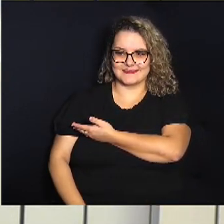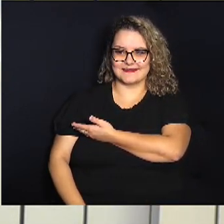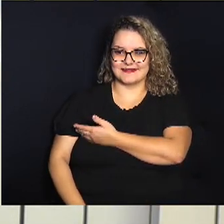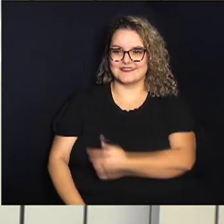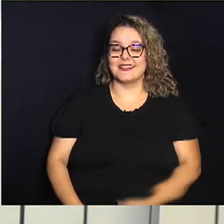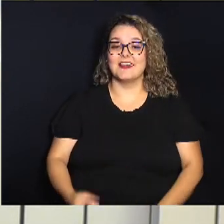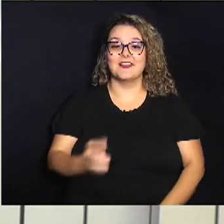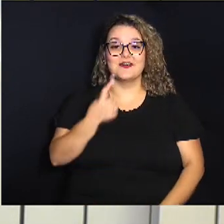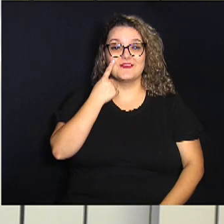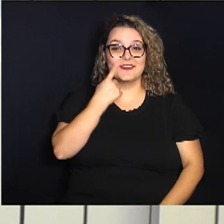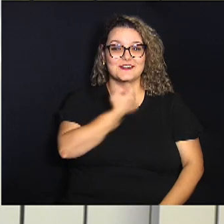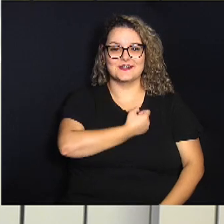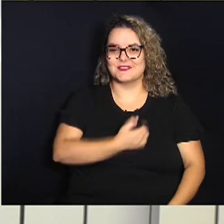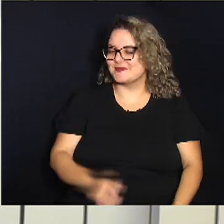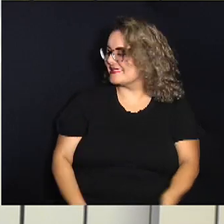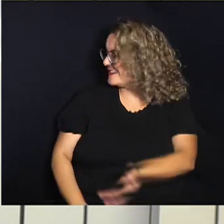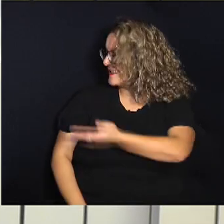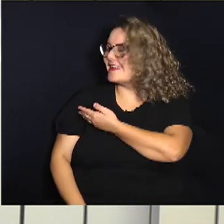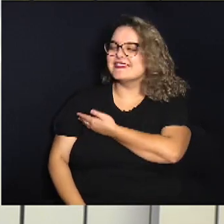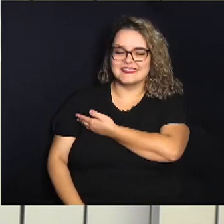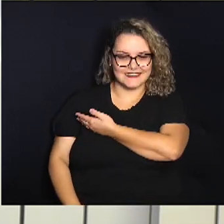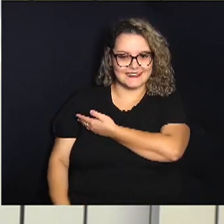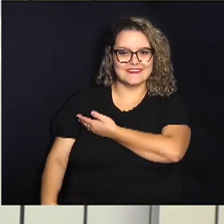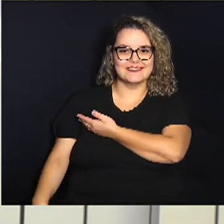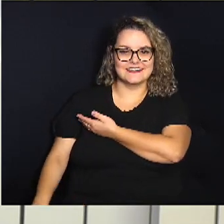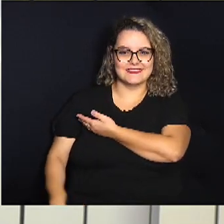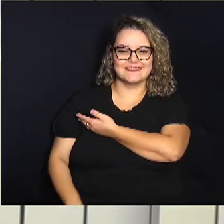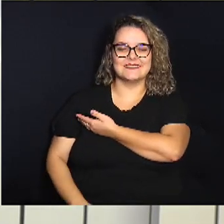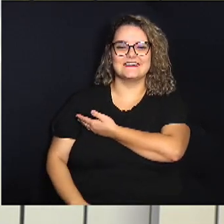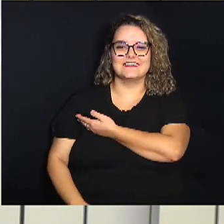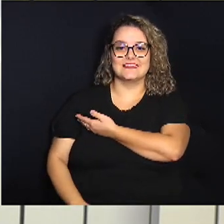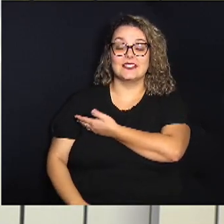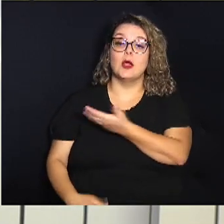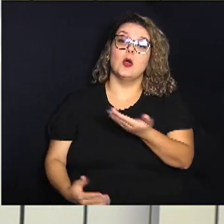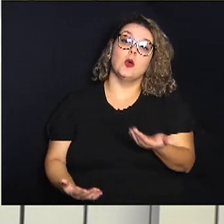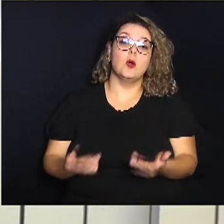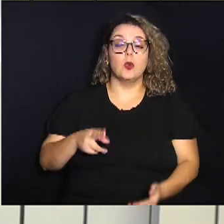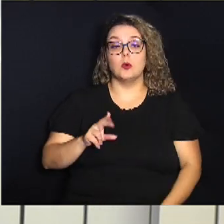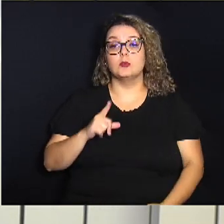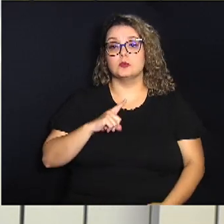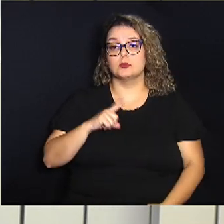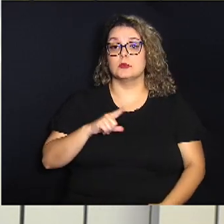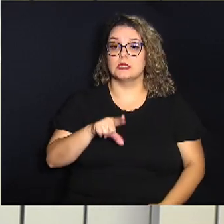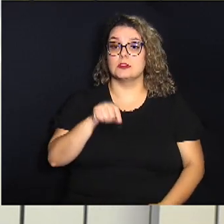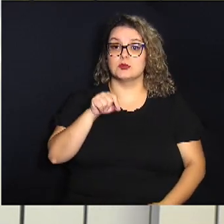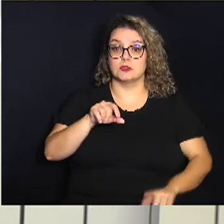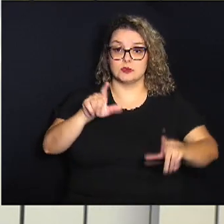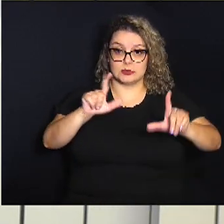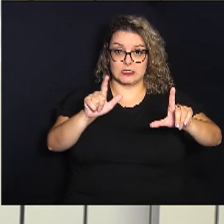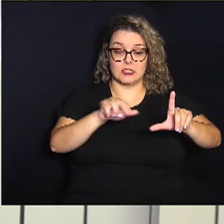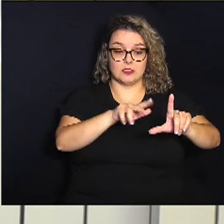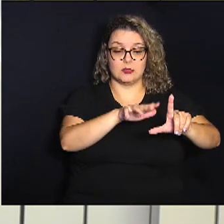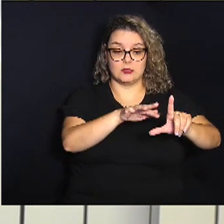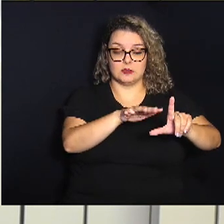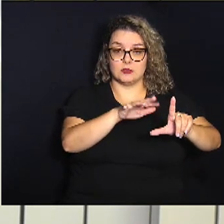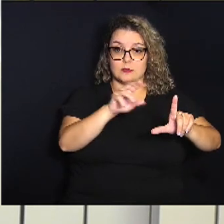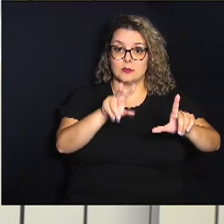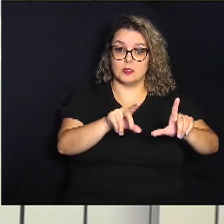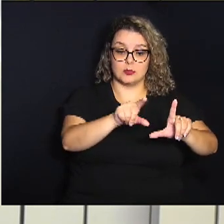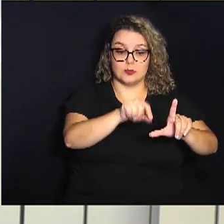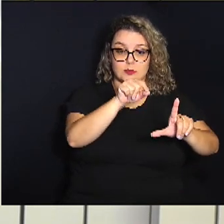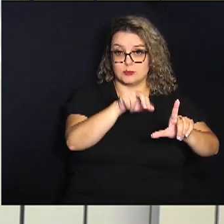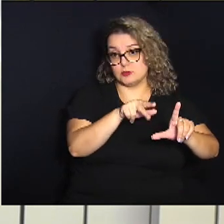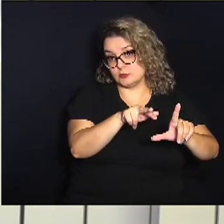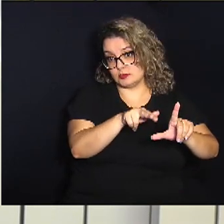978293776. Ou você tem a opção de enviar esta mensagem pelo